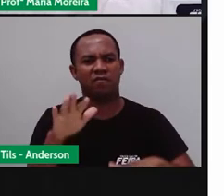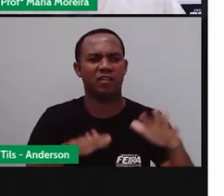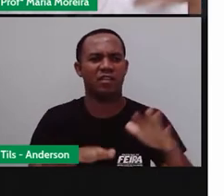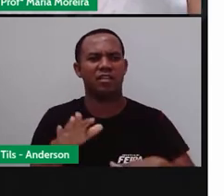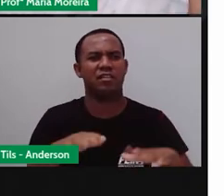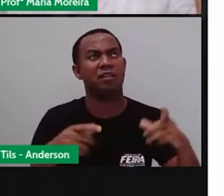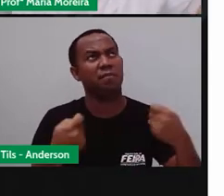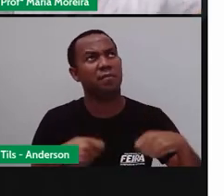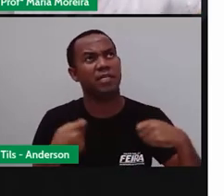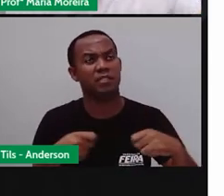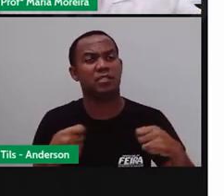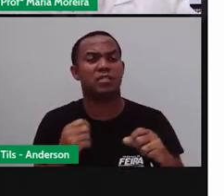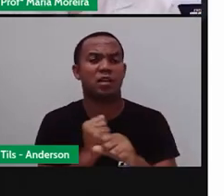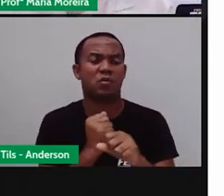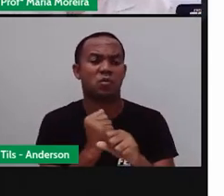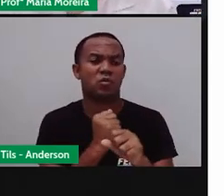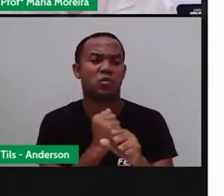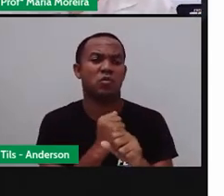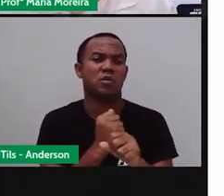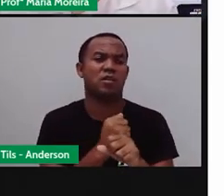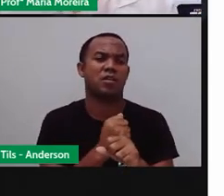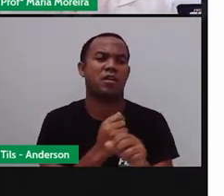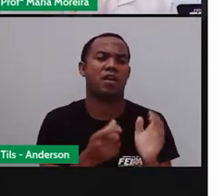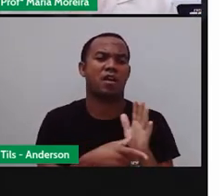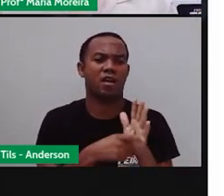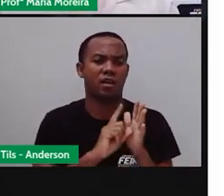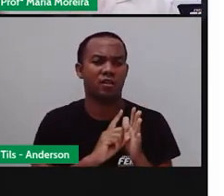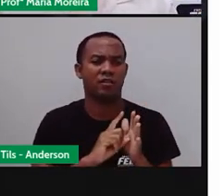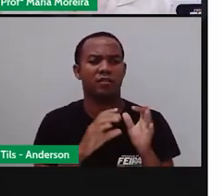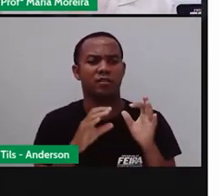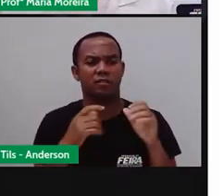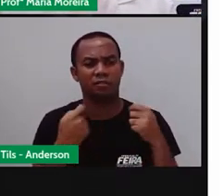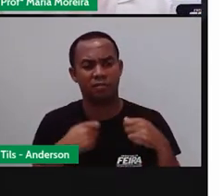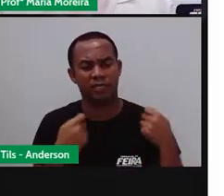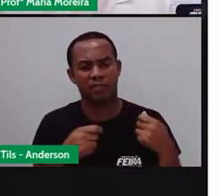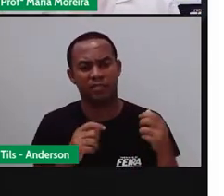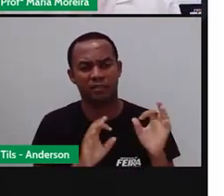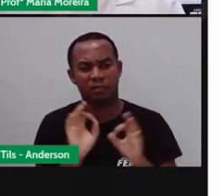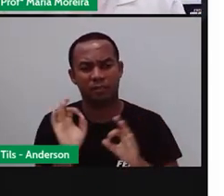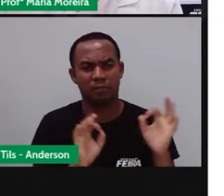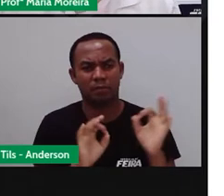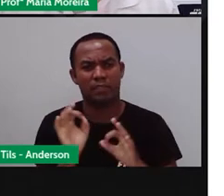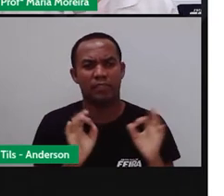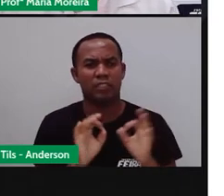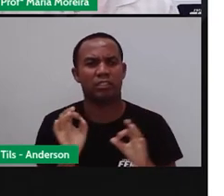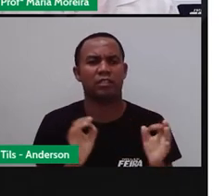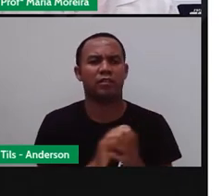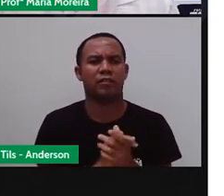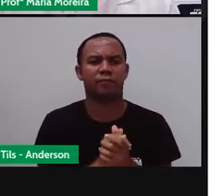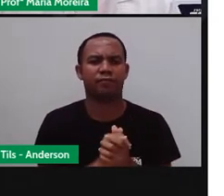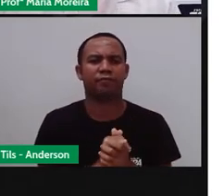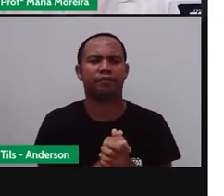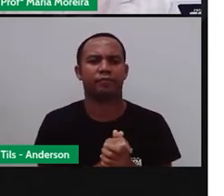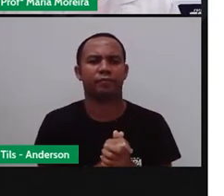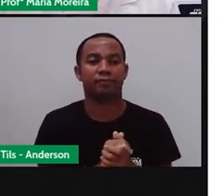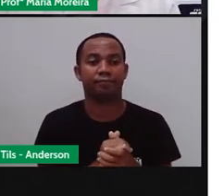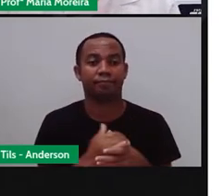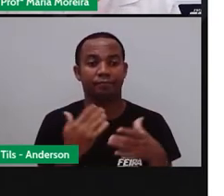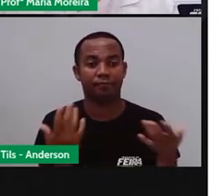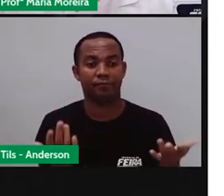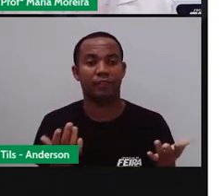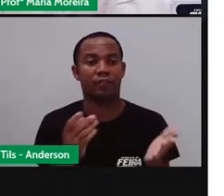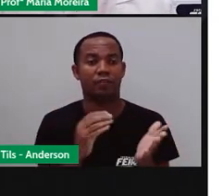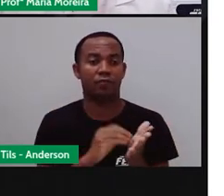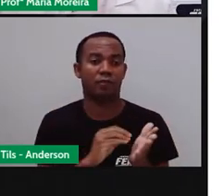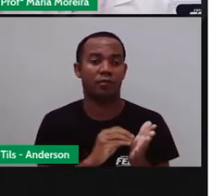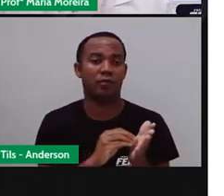gente precisa construir na parte de cima, né? Porque a família aumentou e a gente não teve esse planejamento. E aí, essa